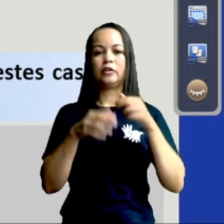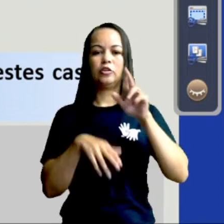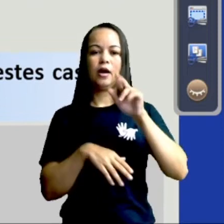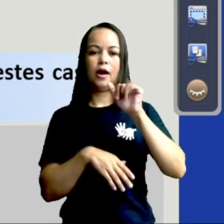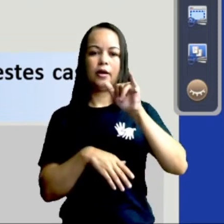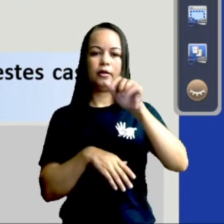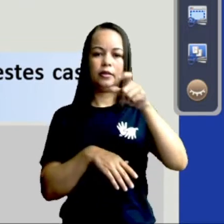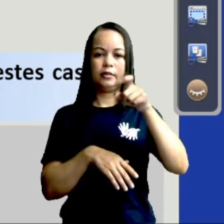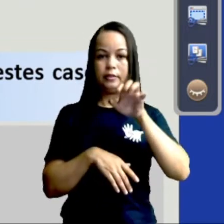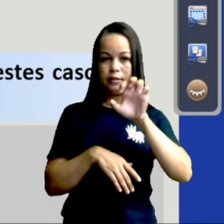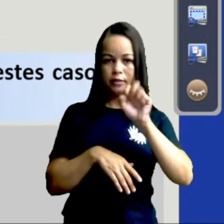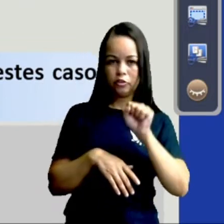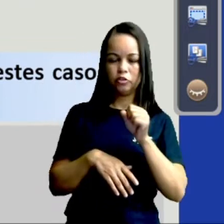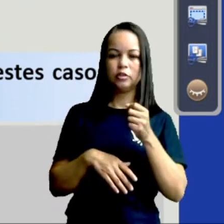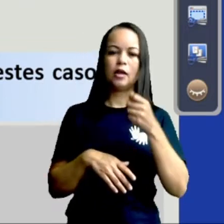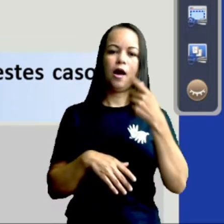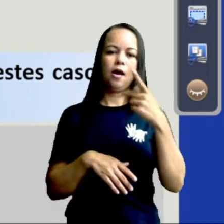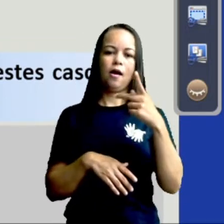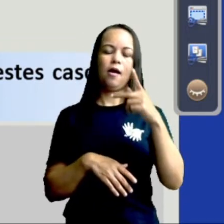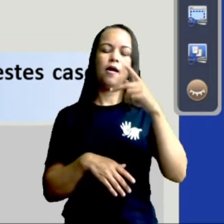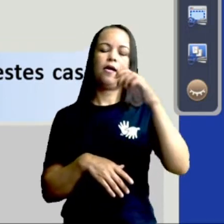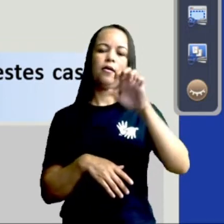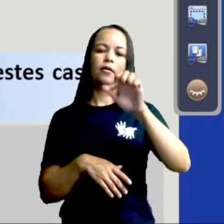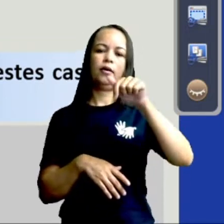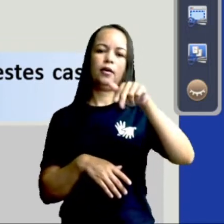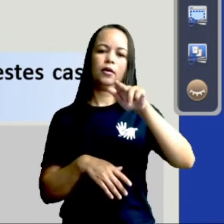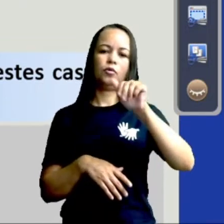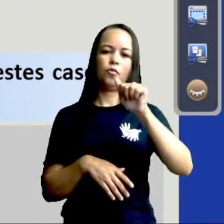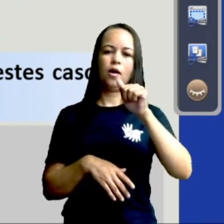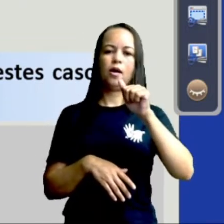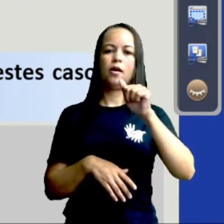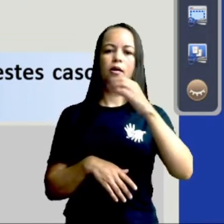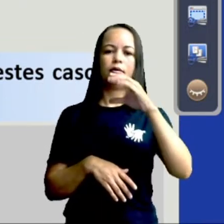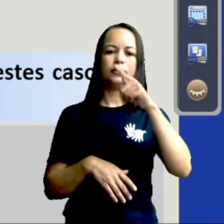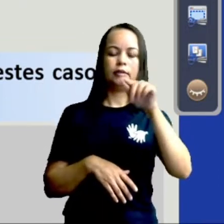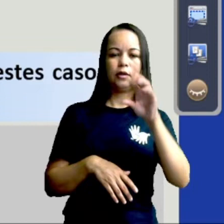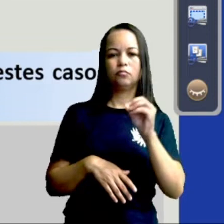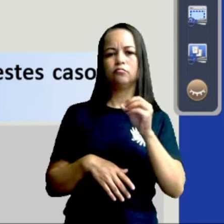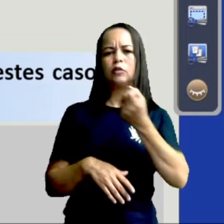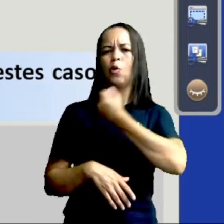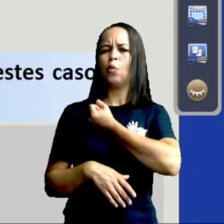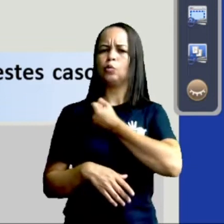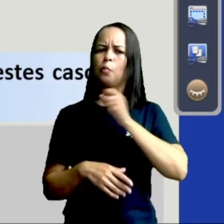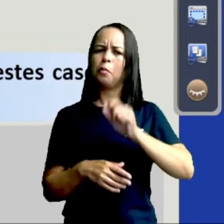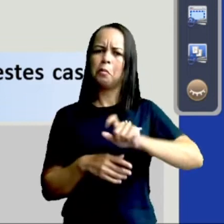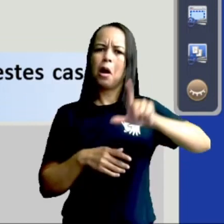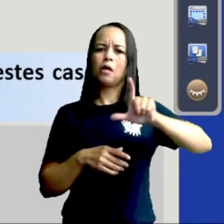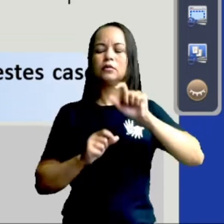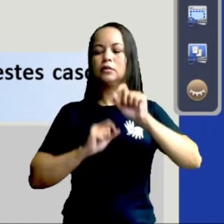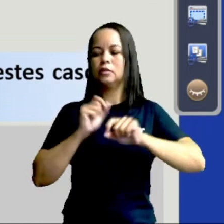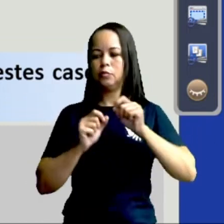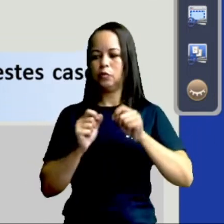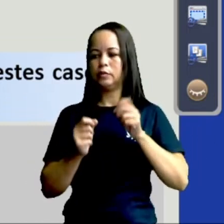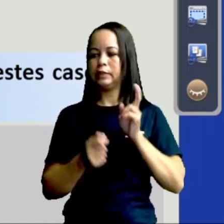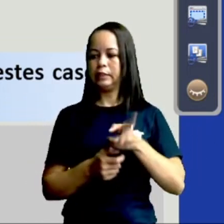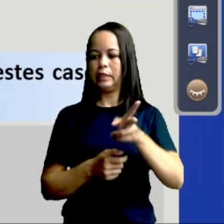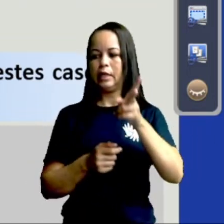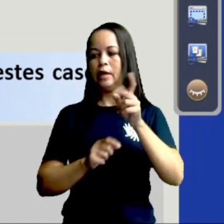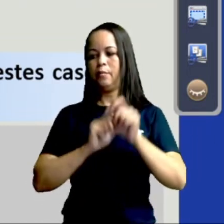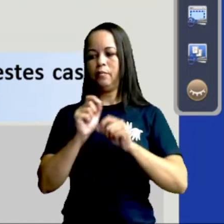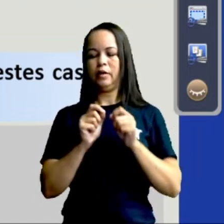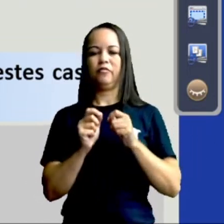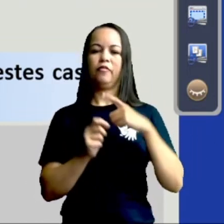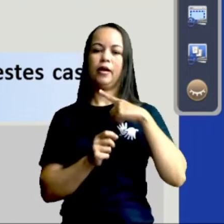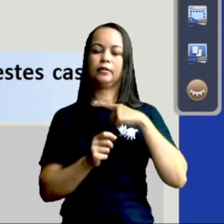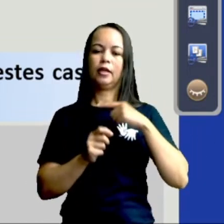bom? E em uma equação qualquer, o número máximo de raízes, gente, sempre vai ser o